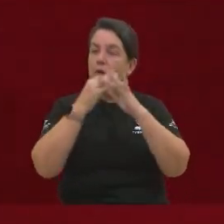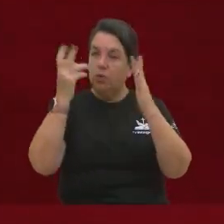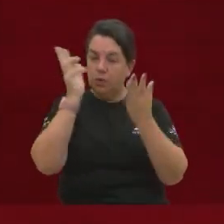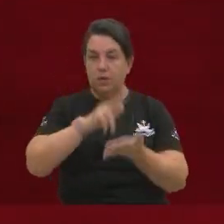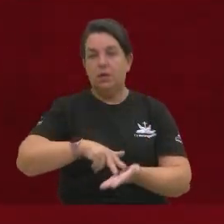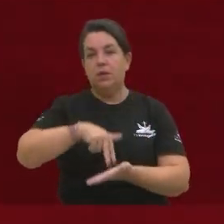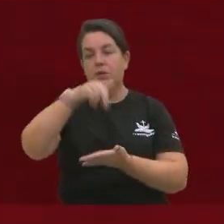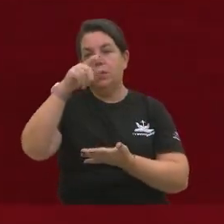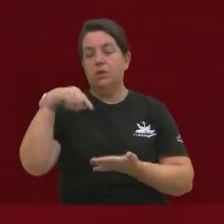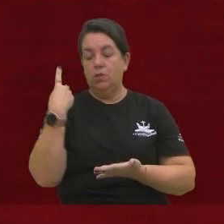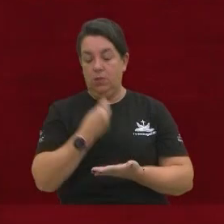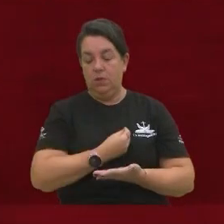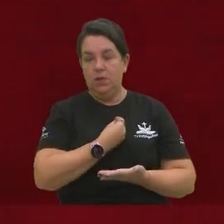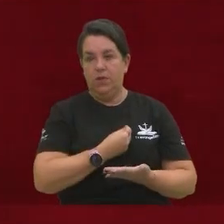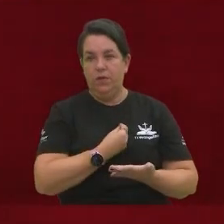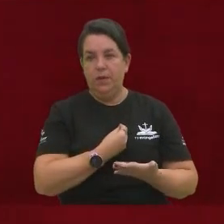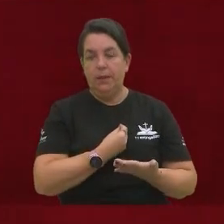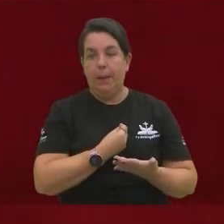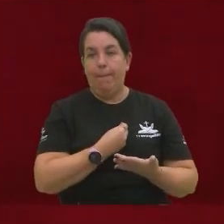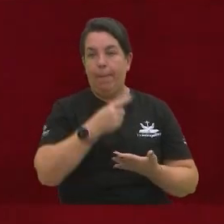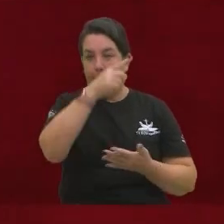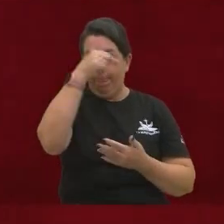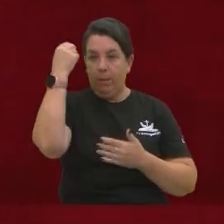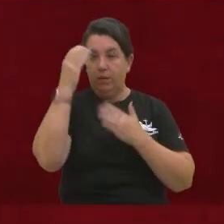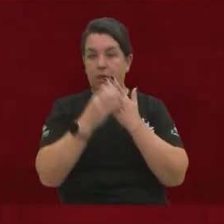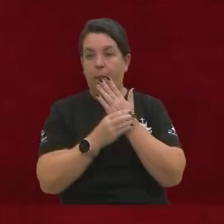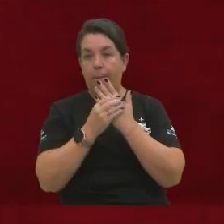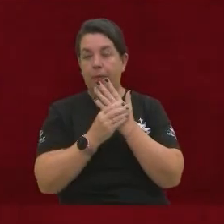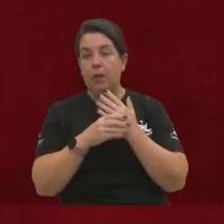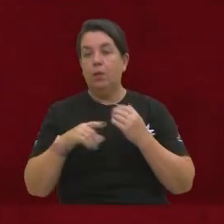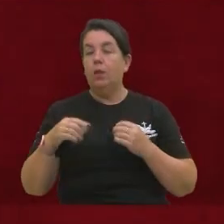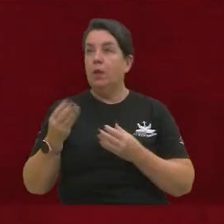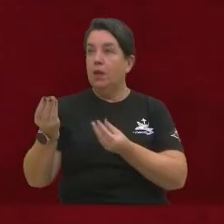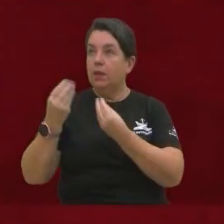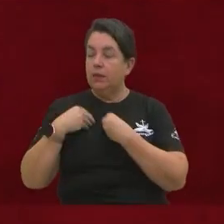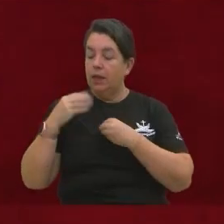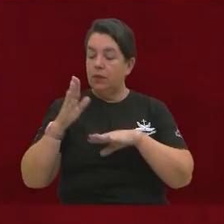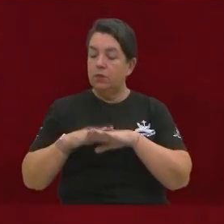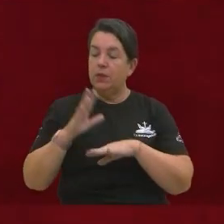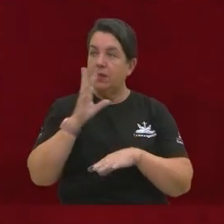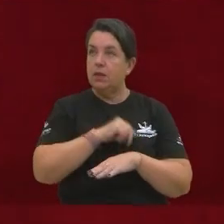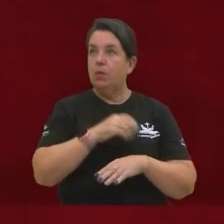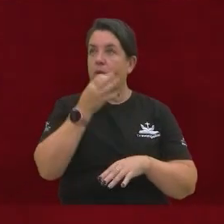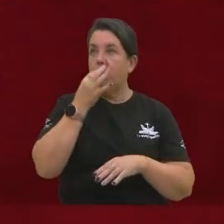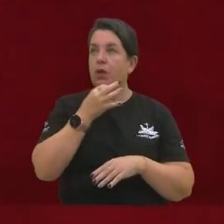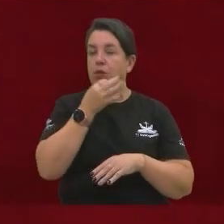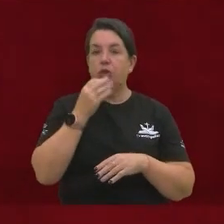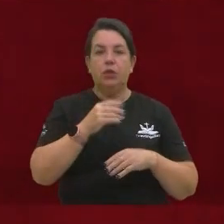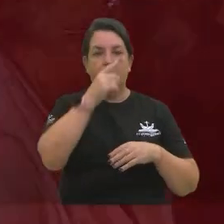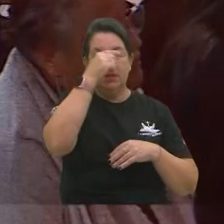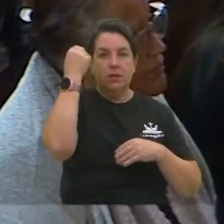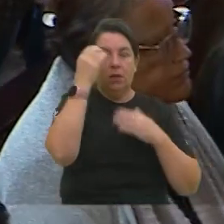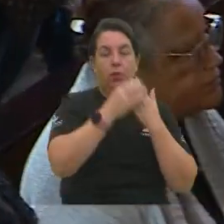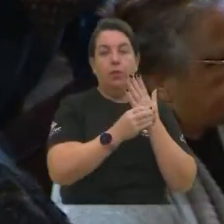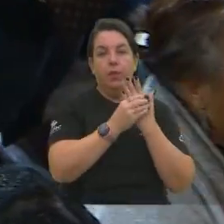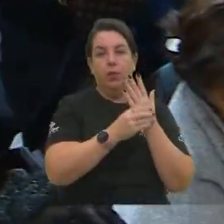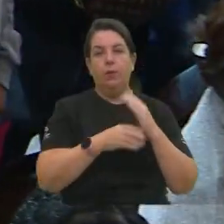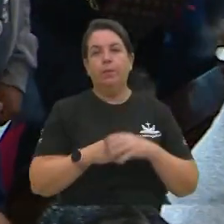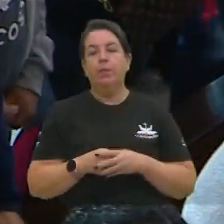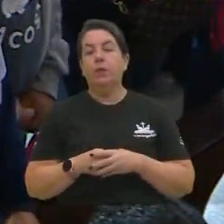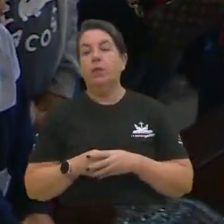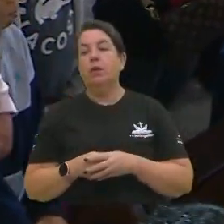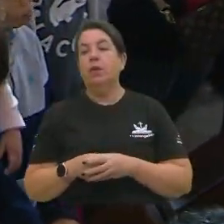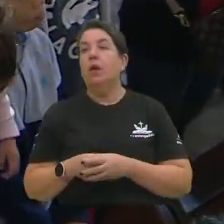gloriosa ressurreição. São Pio, dai-nos mais amor à Eucaristia. São